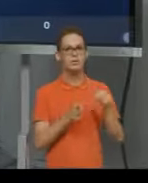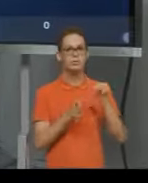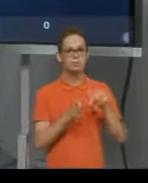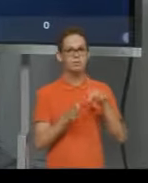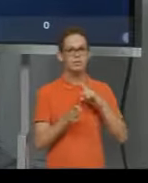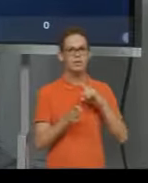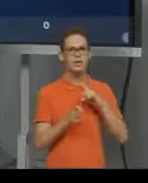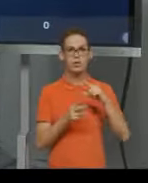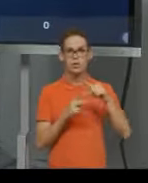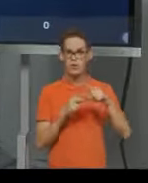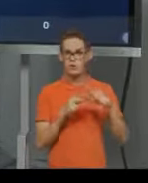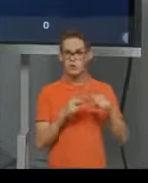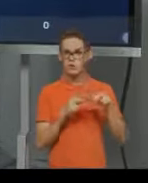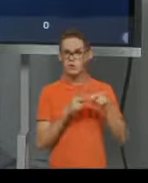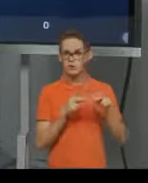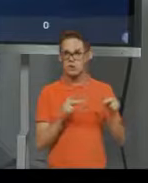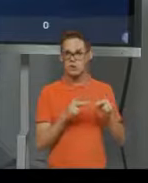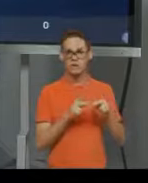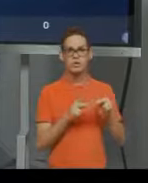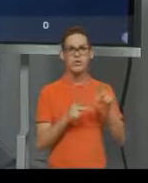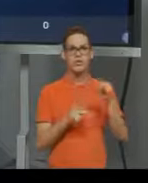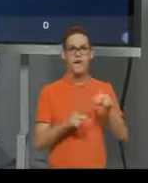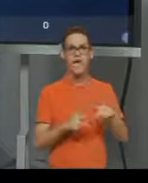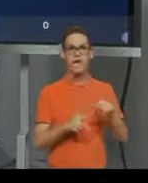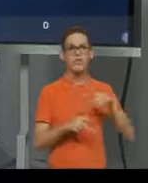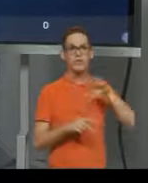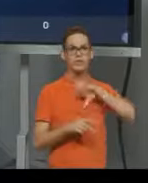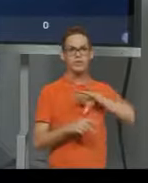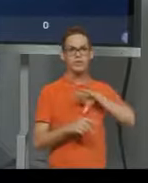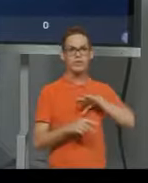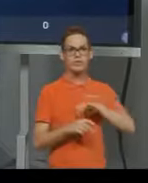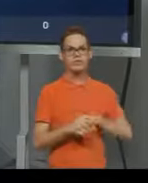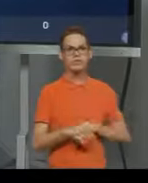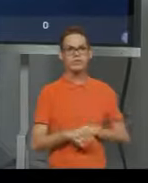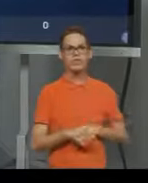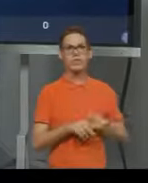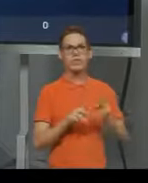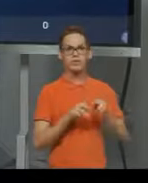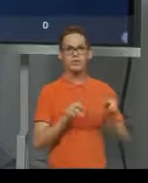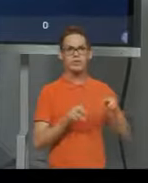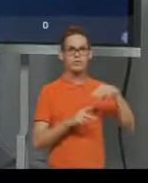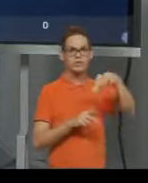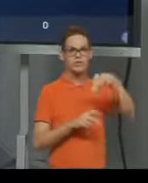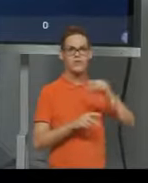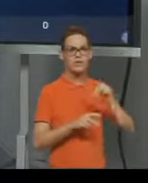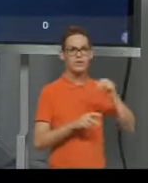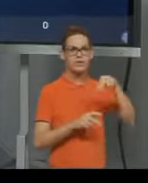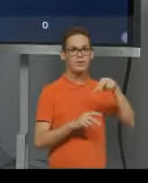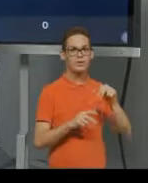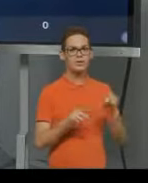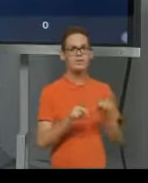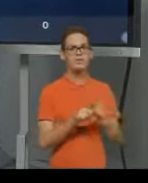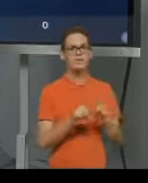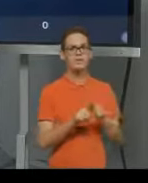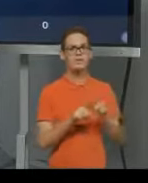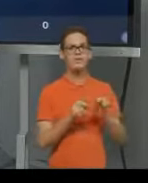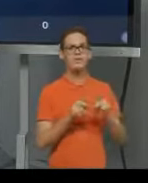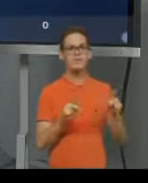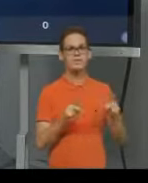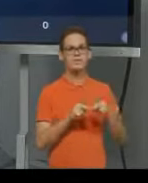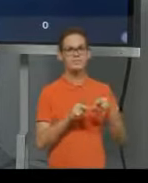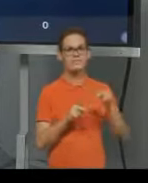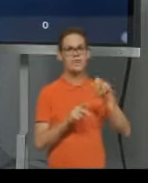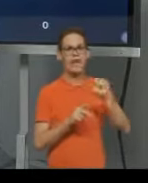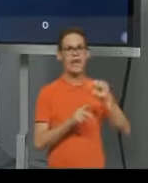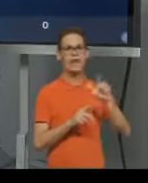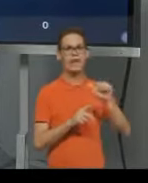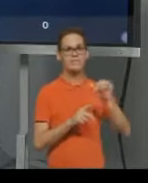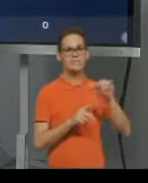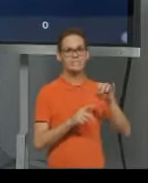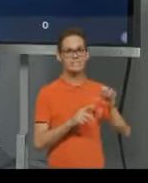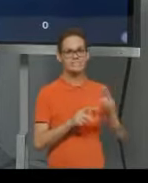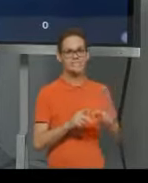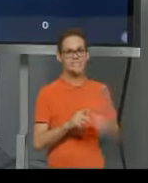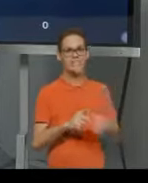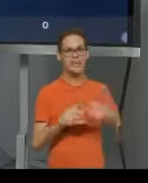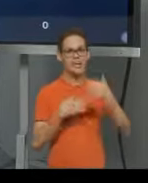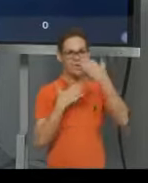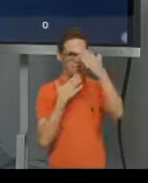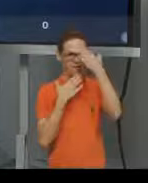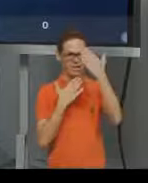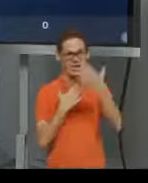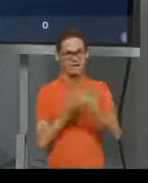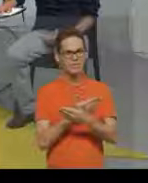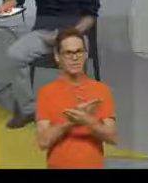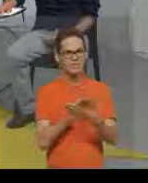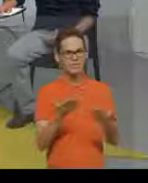com a participação dos professores de língua portuguesa, o professor Magno Andrade e a professora Maria Alice de Souza. Eu